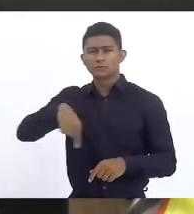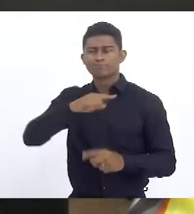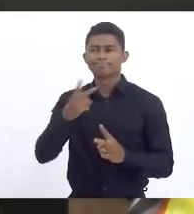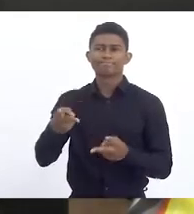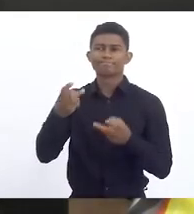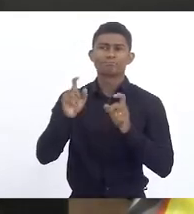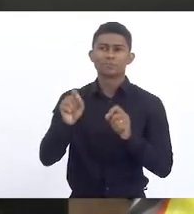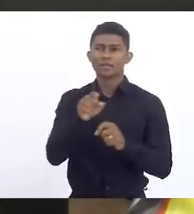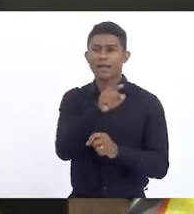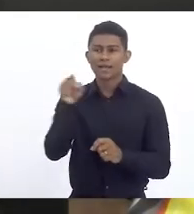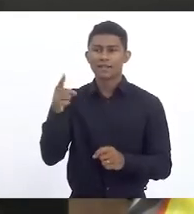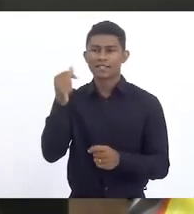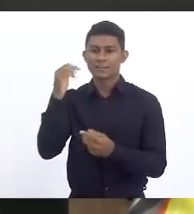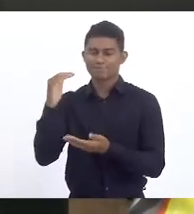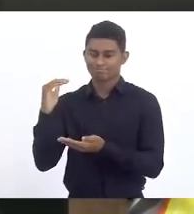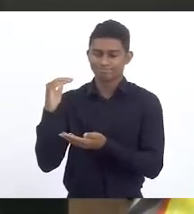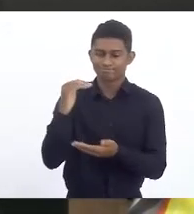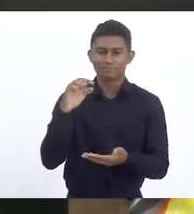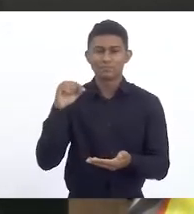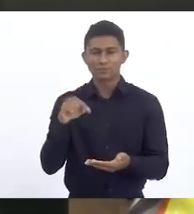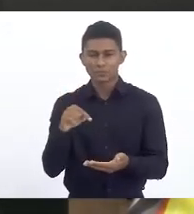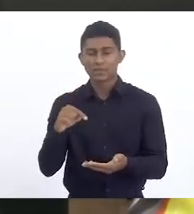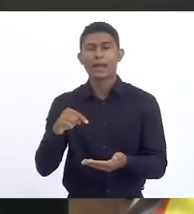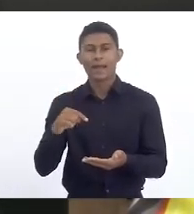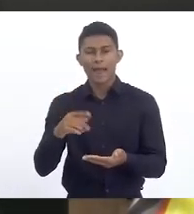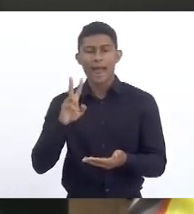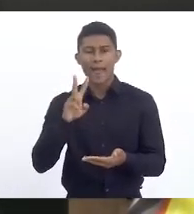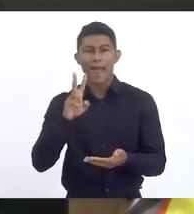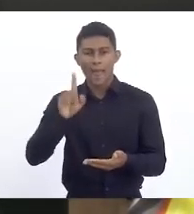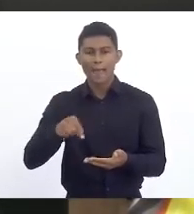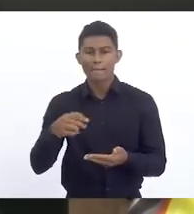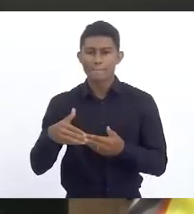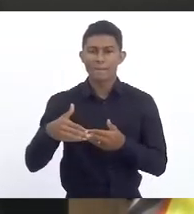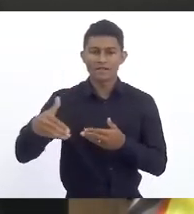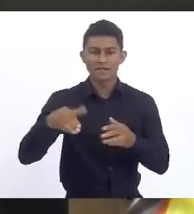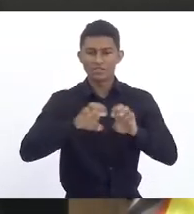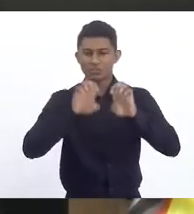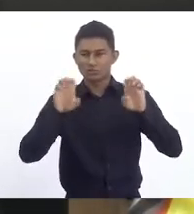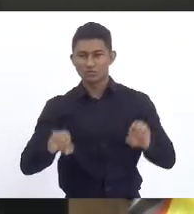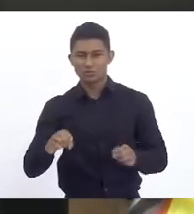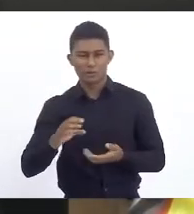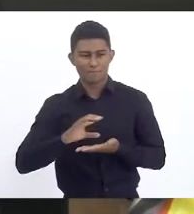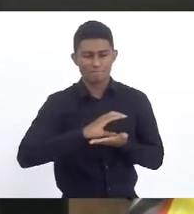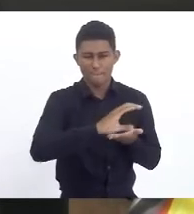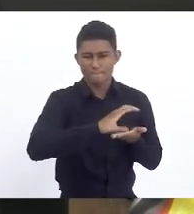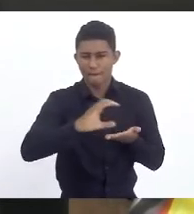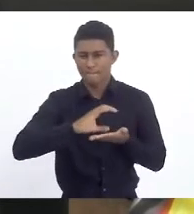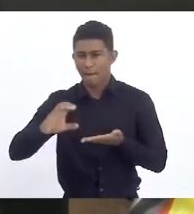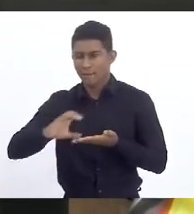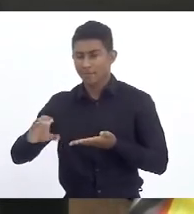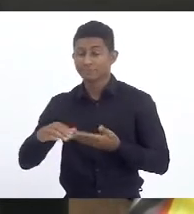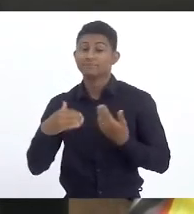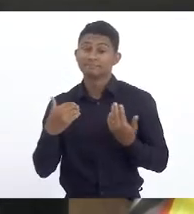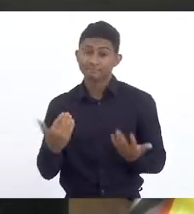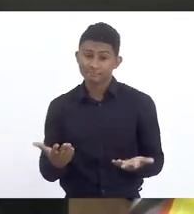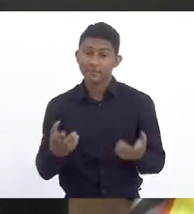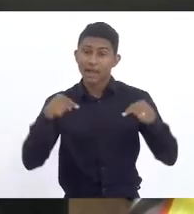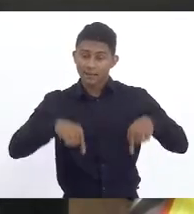investimento em ativos de longo prazo, em ativos de infraestrutura. Então, ressaltar esse aspecto da agenda